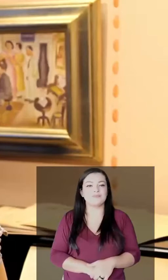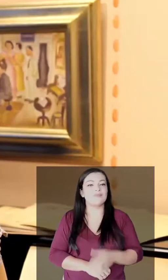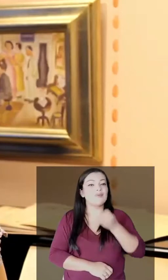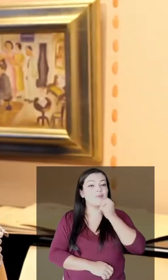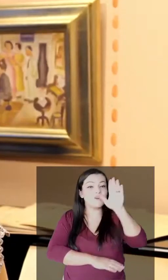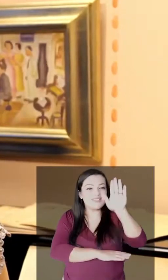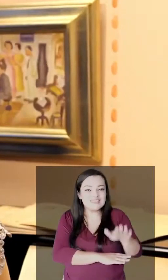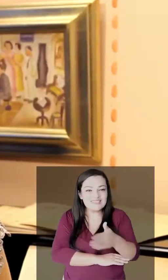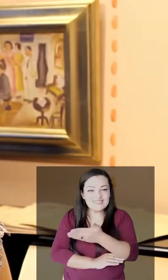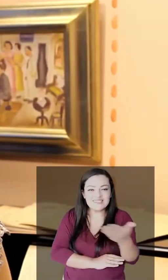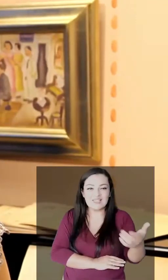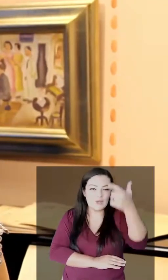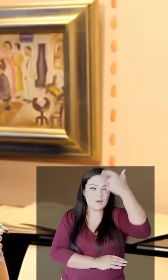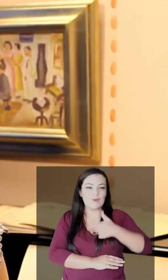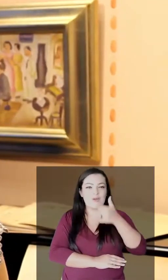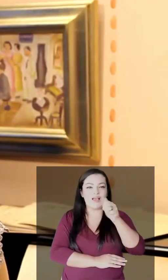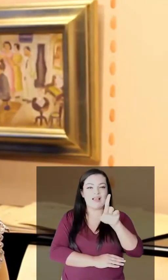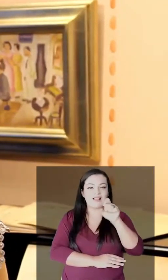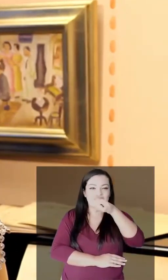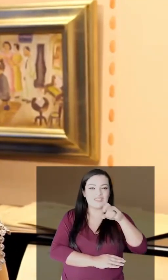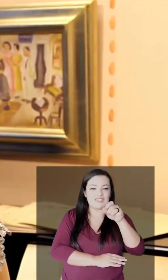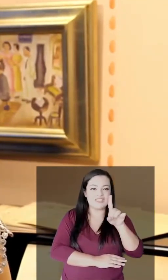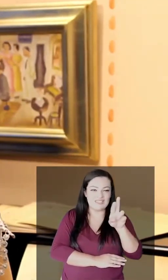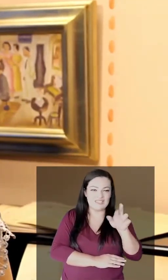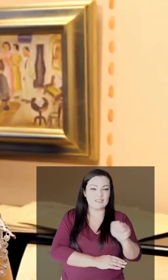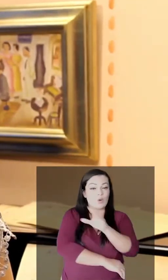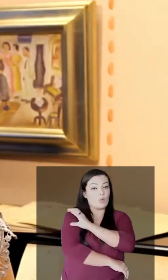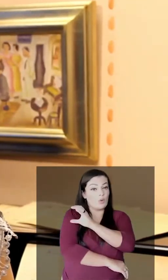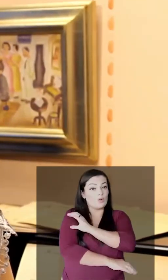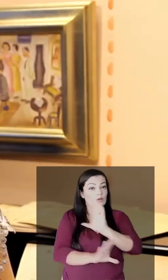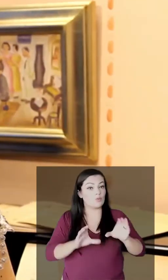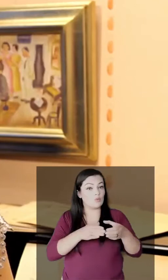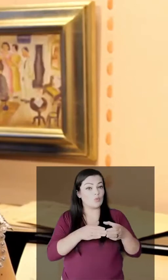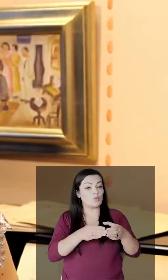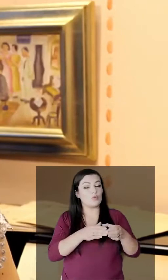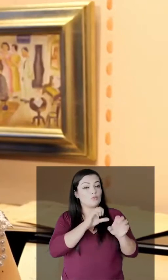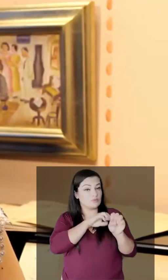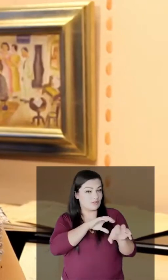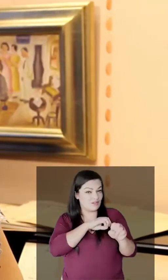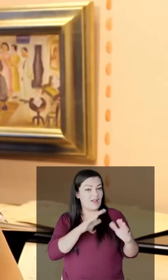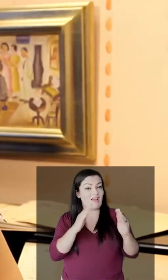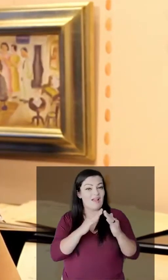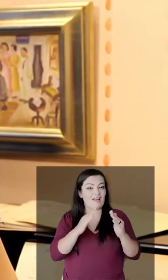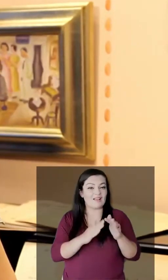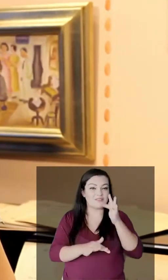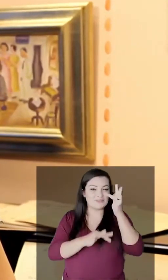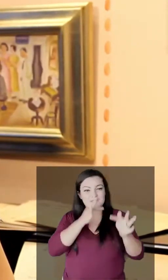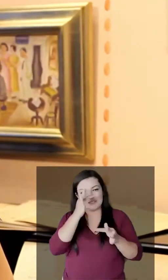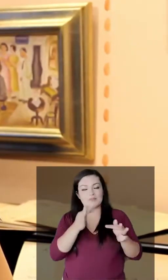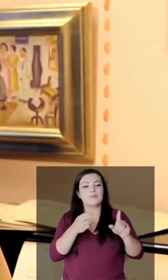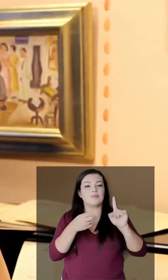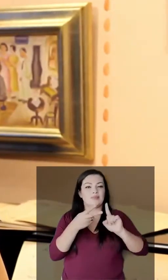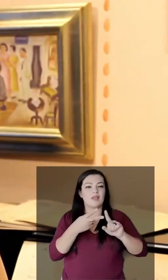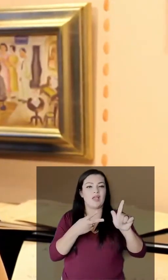Boa tarde, eu sou Alexandra Rocha, coordenadora do Núcleo de Ação Educativa da Casa das Rosas, da Casa Guilherme de Almeida e